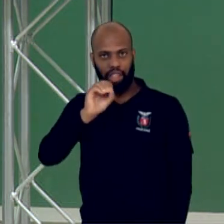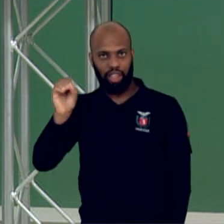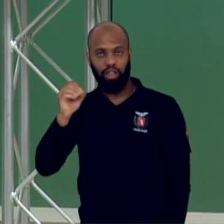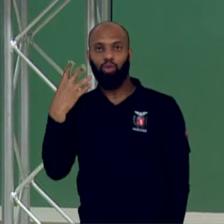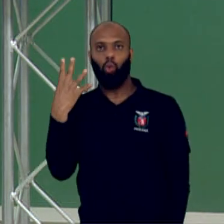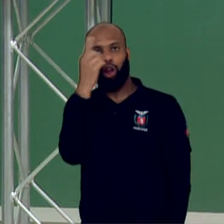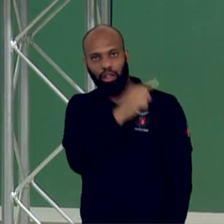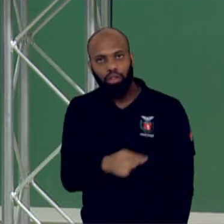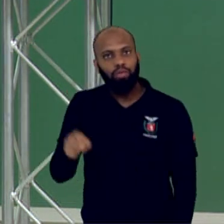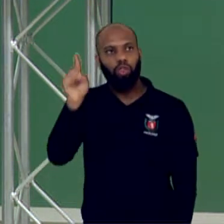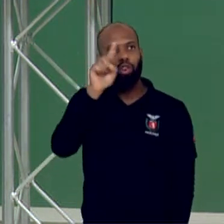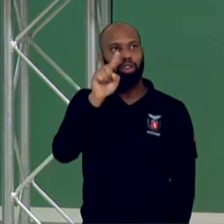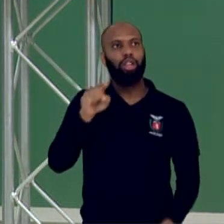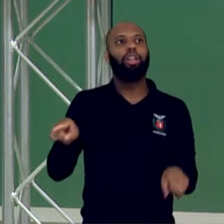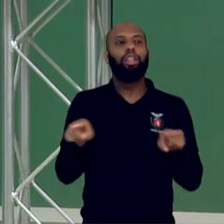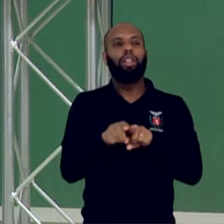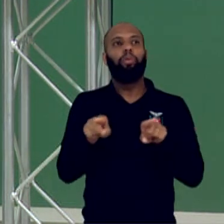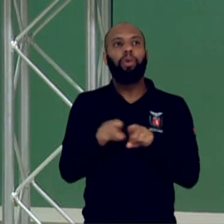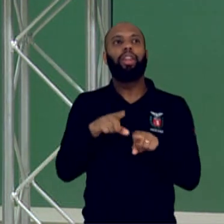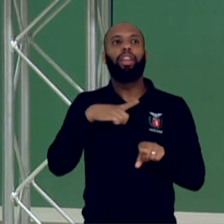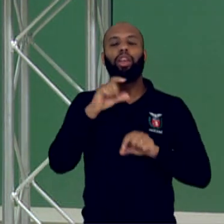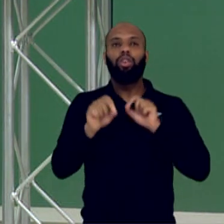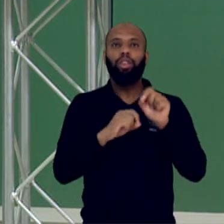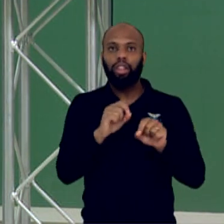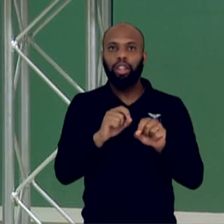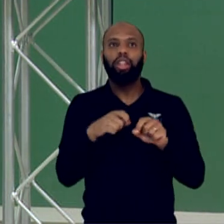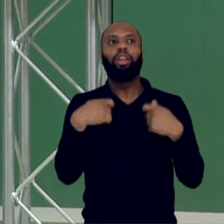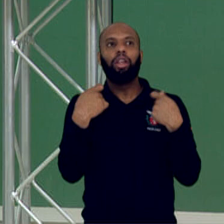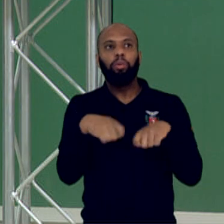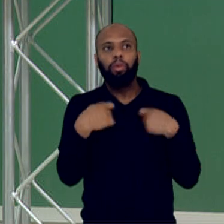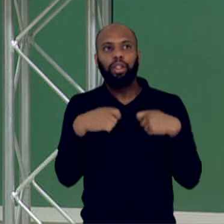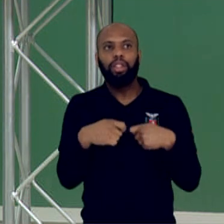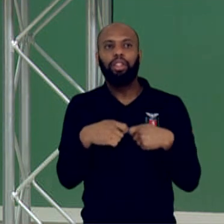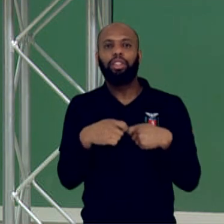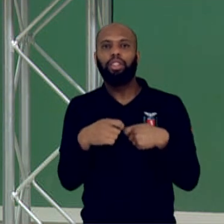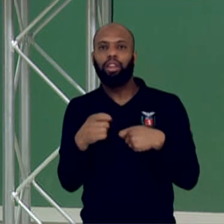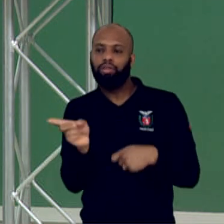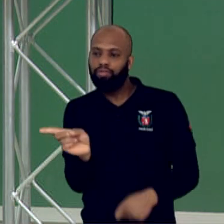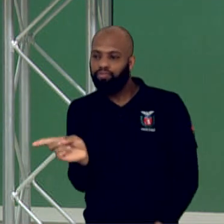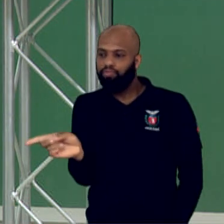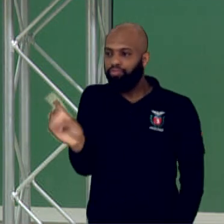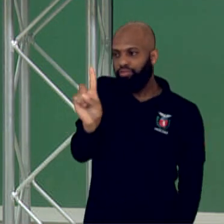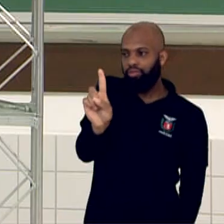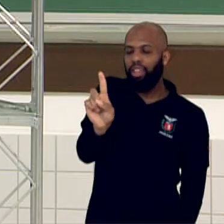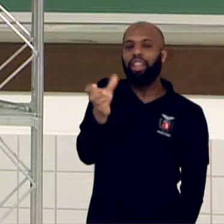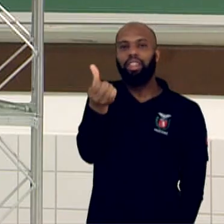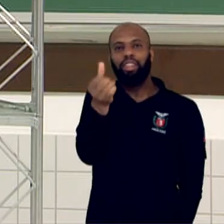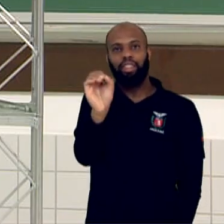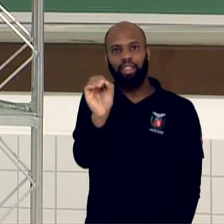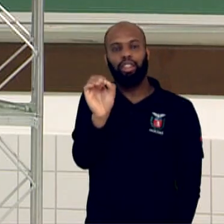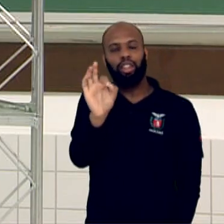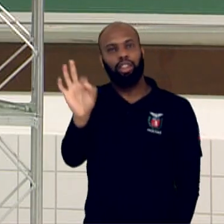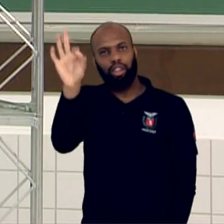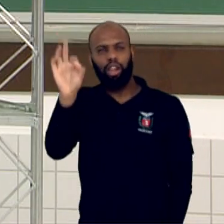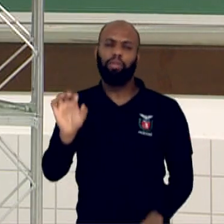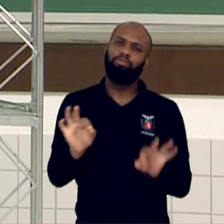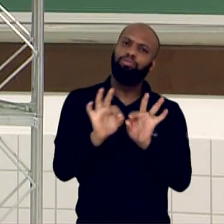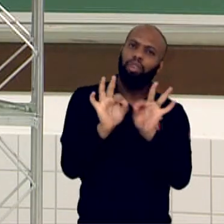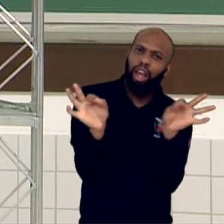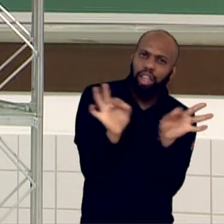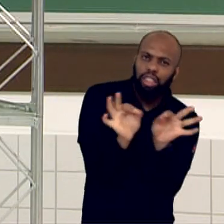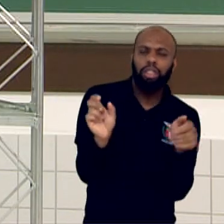Além disso, ambos, né, ainda tiveram que percorrer ainda mais um pedacinho ali de 60 graus. Então é bastante